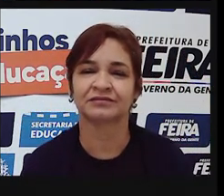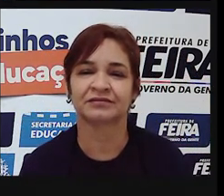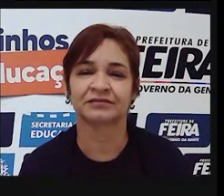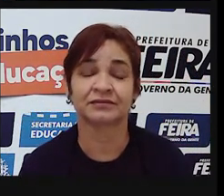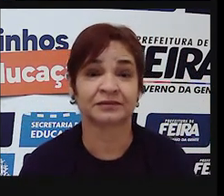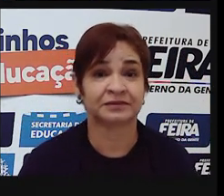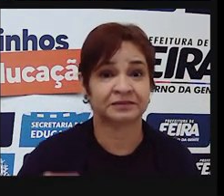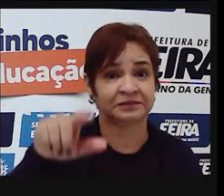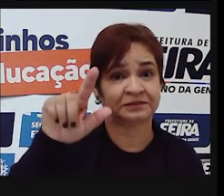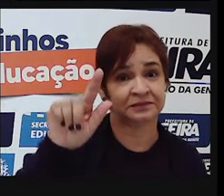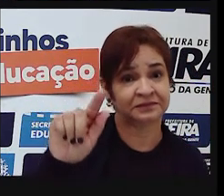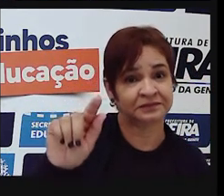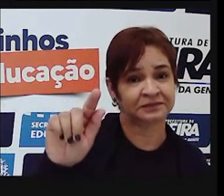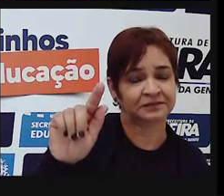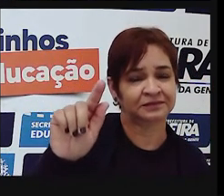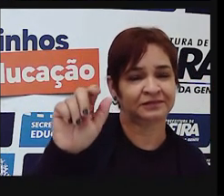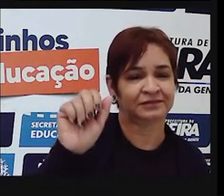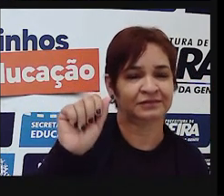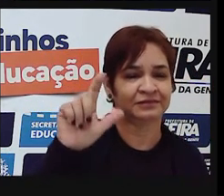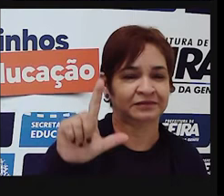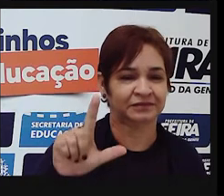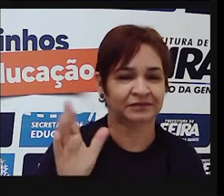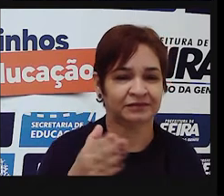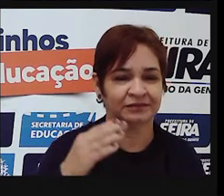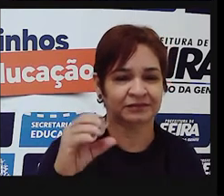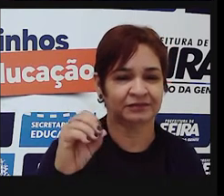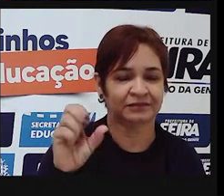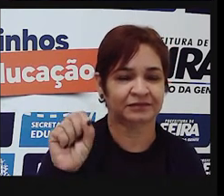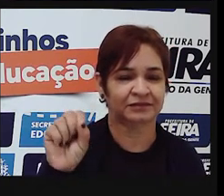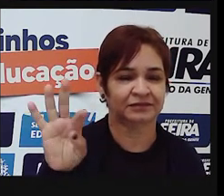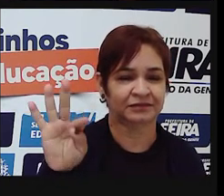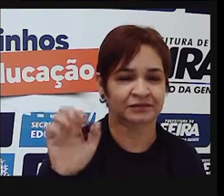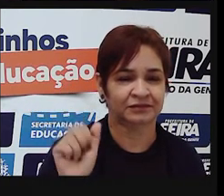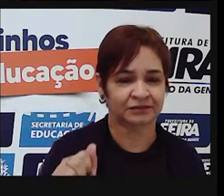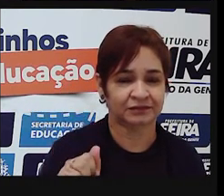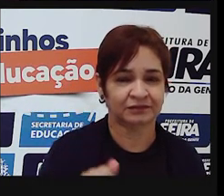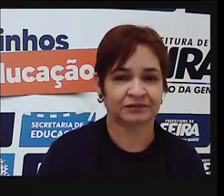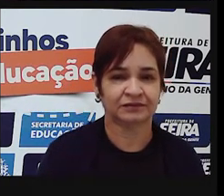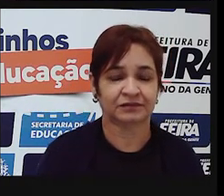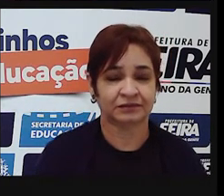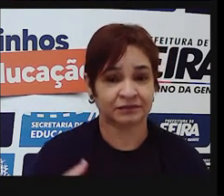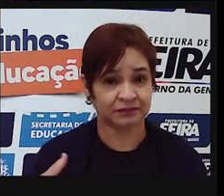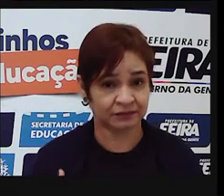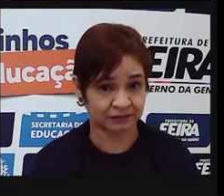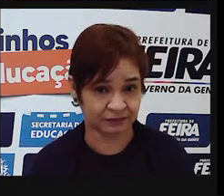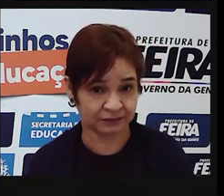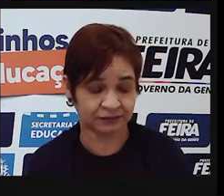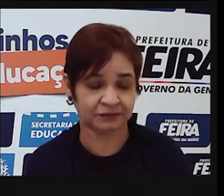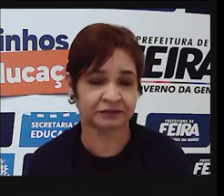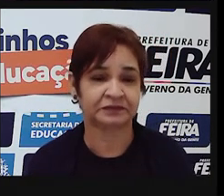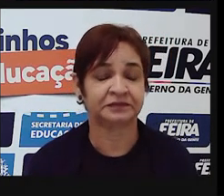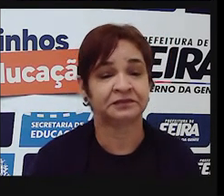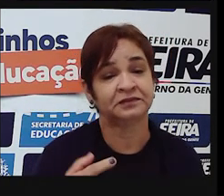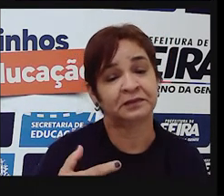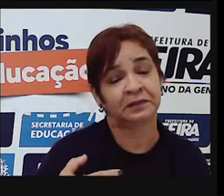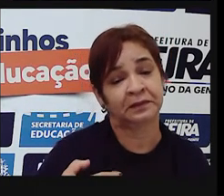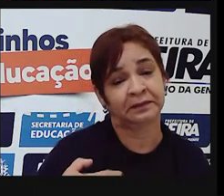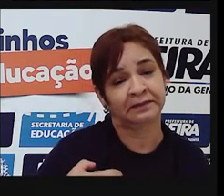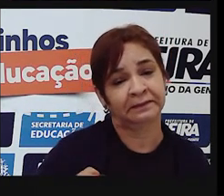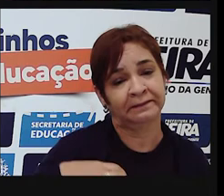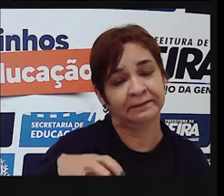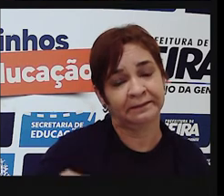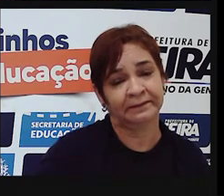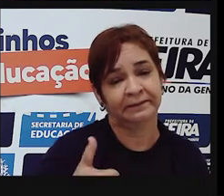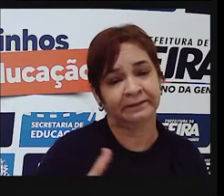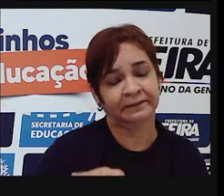Costa, ou também Gal Costa. Nasceu em Salvador em 1945